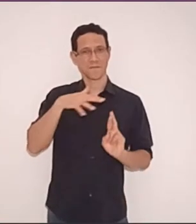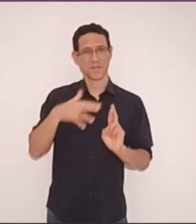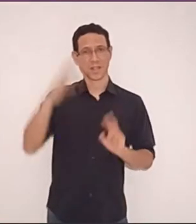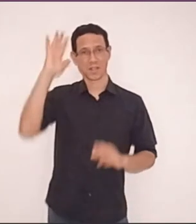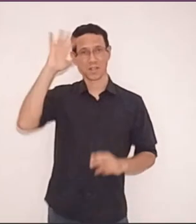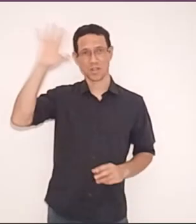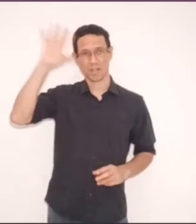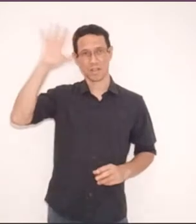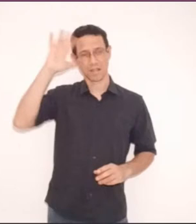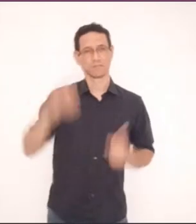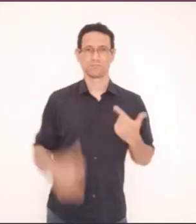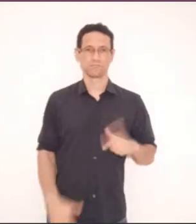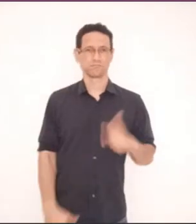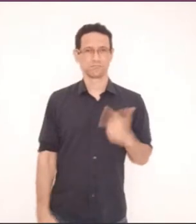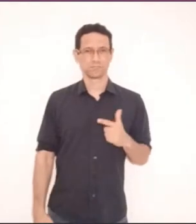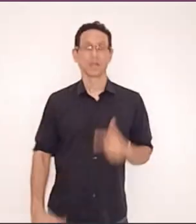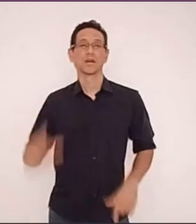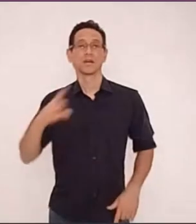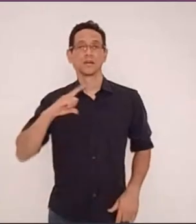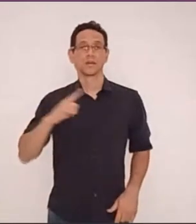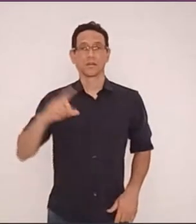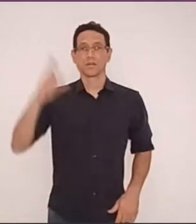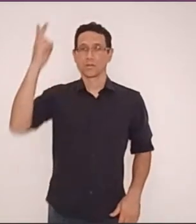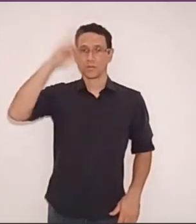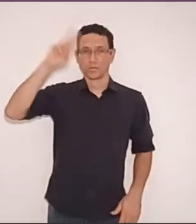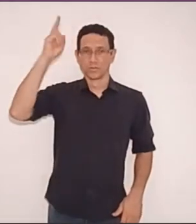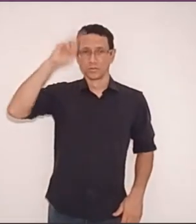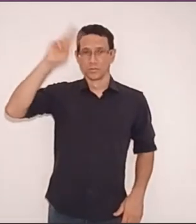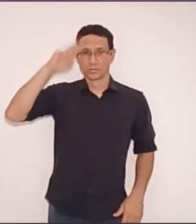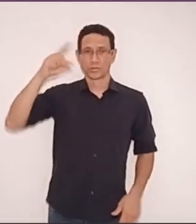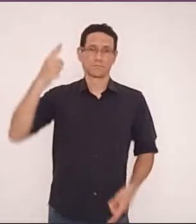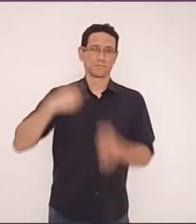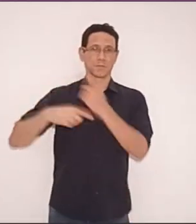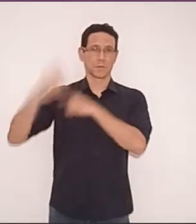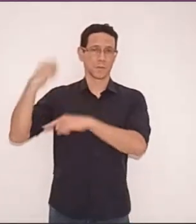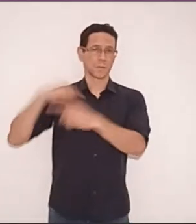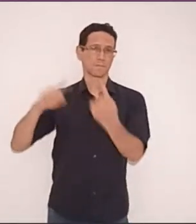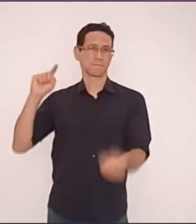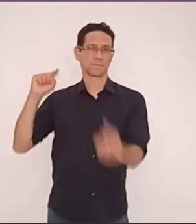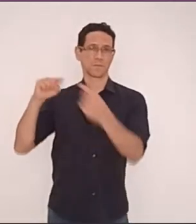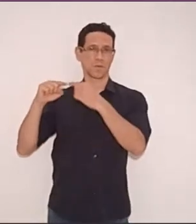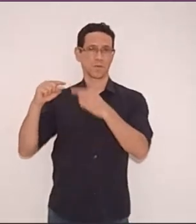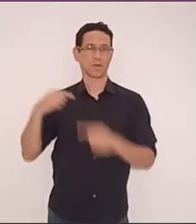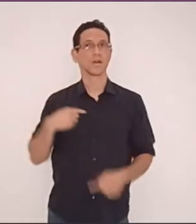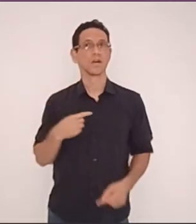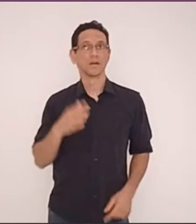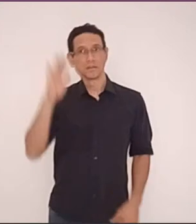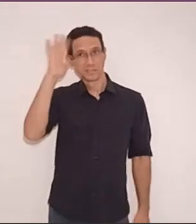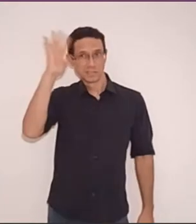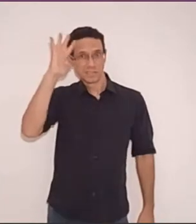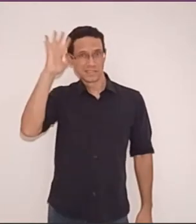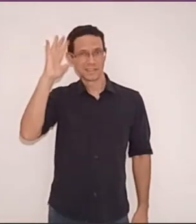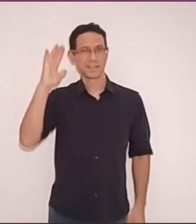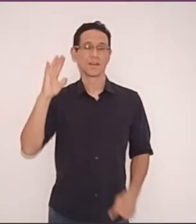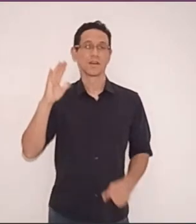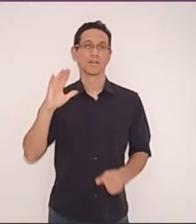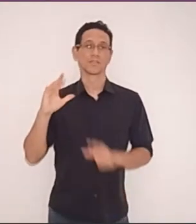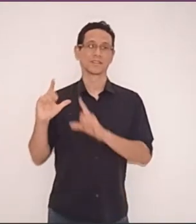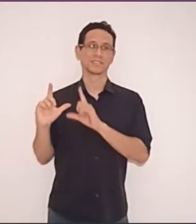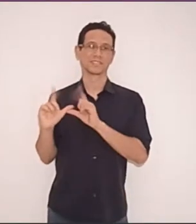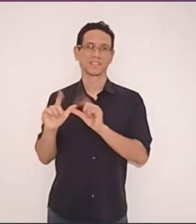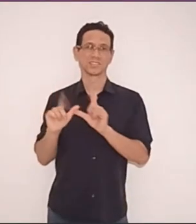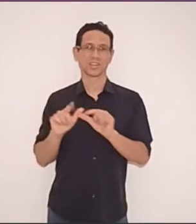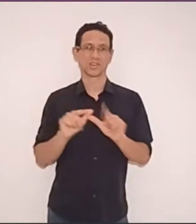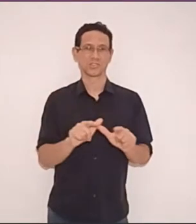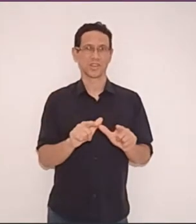referenciais históricos e eu não tenho eu ia eu tenho um traje Olha eu